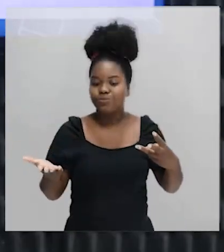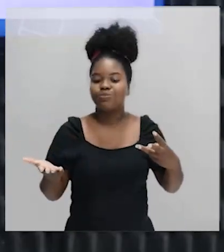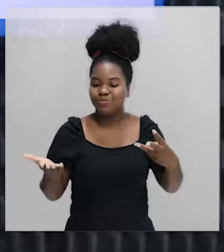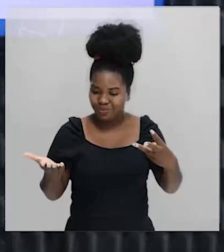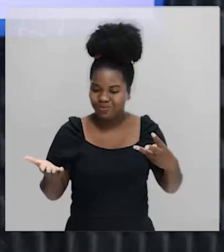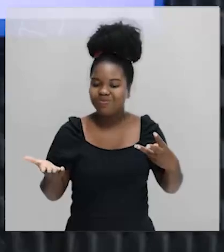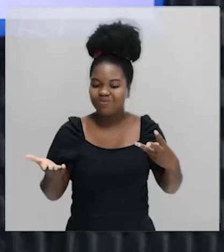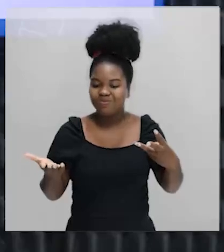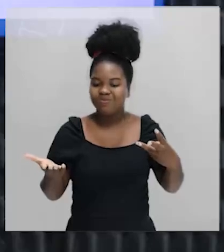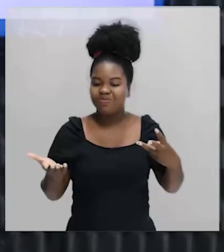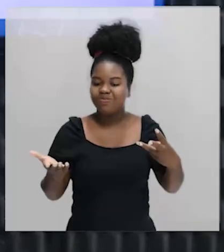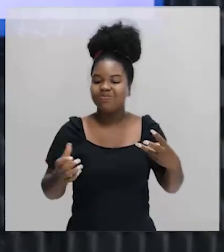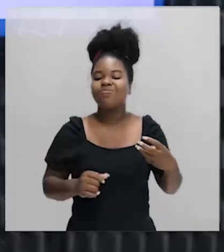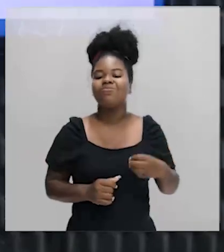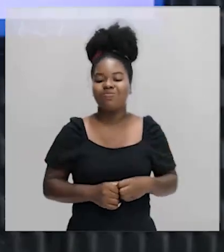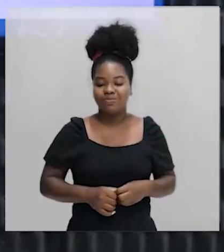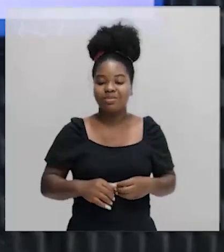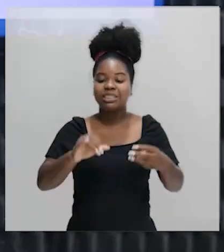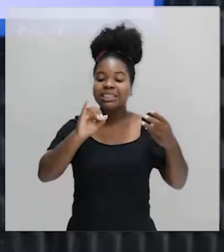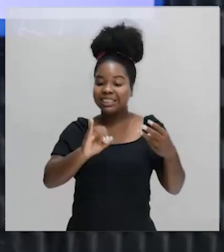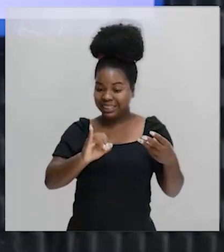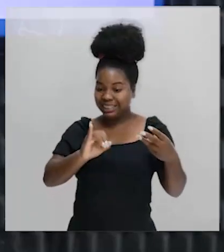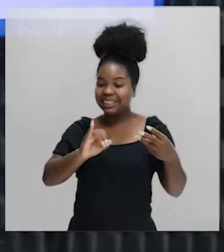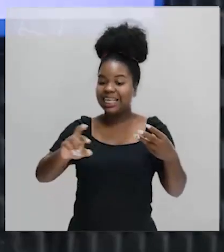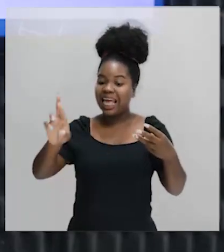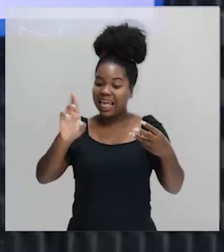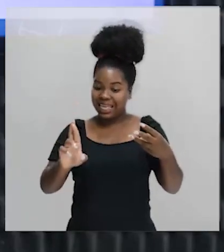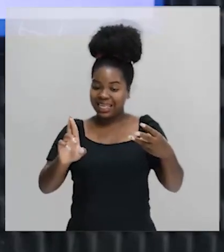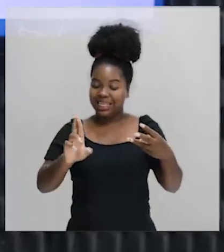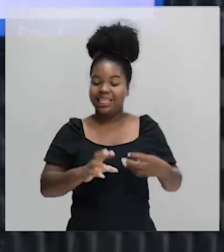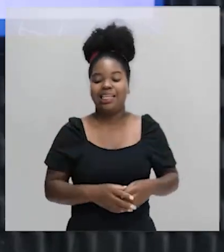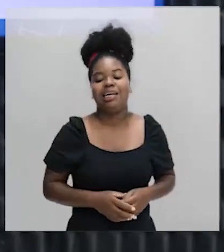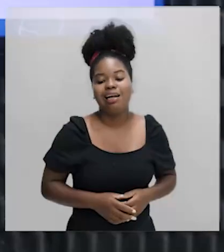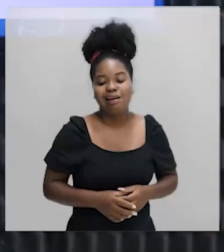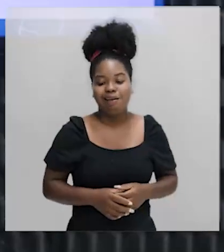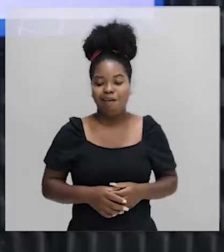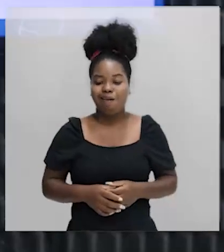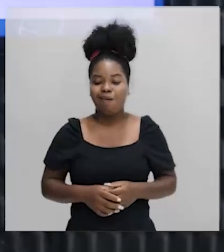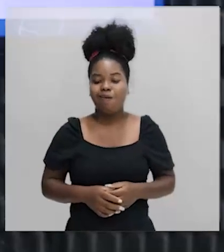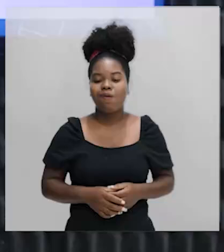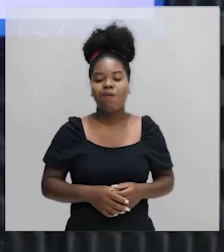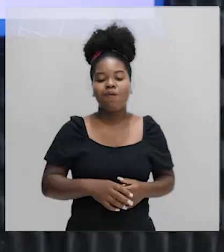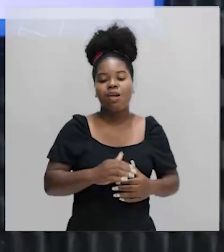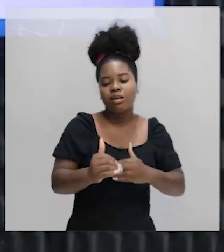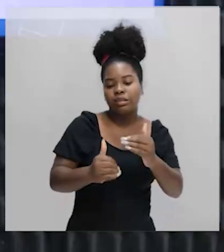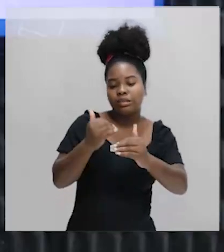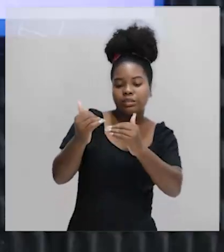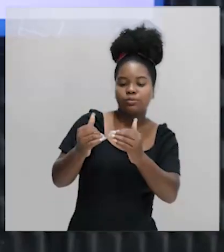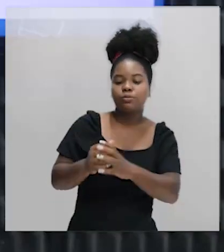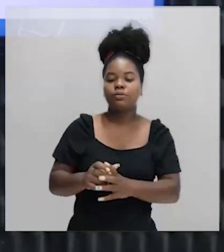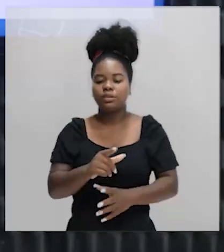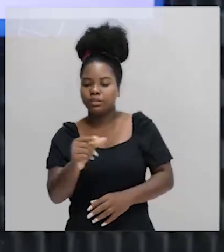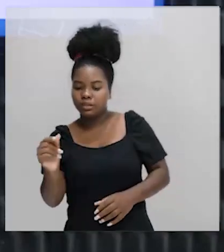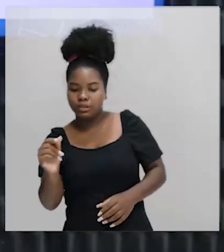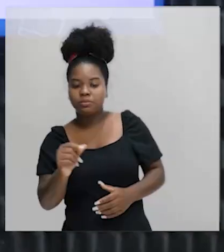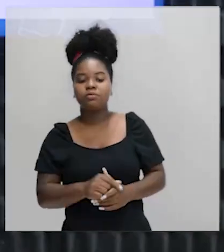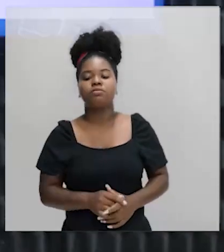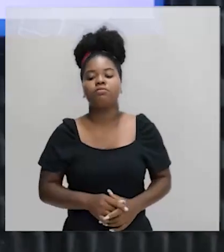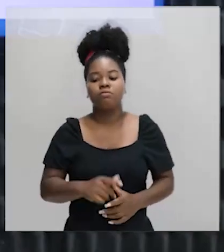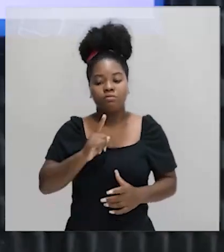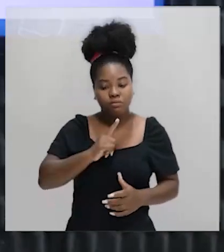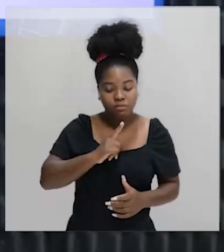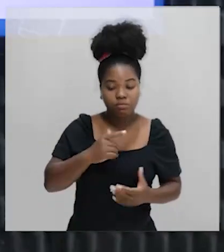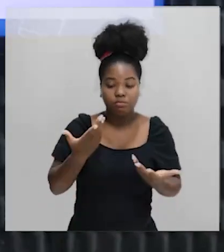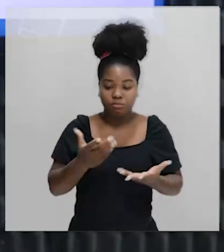São os verbos cuja vogal temática I, né, eles terminam em IR, né? Evoluir, sair,